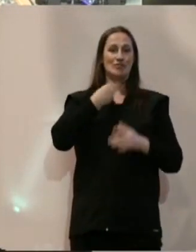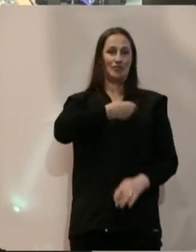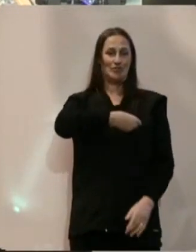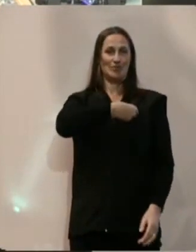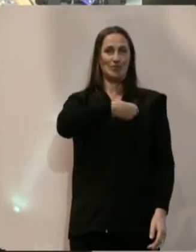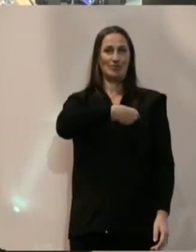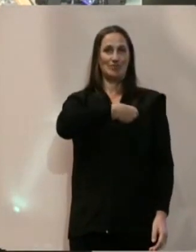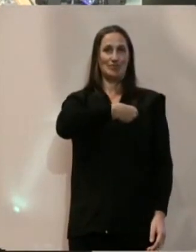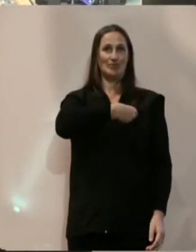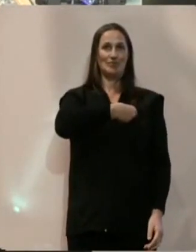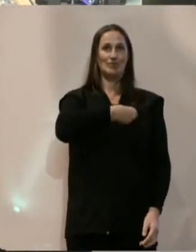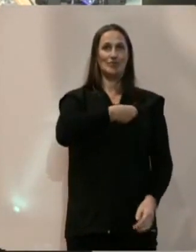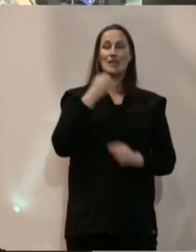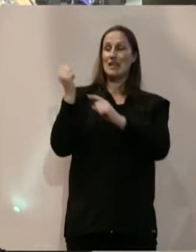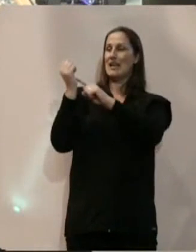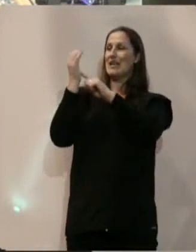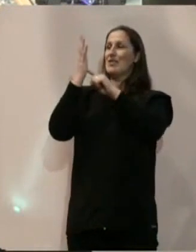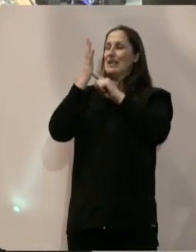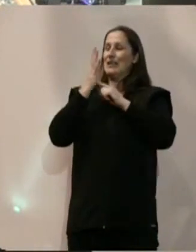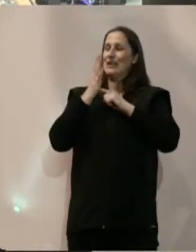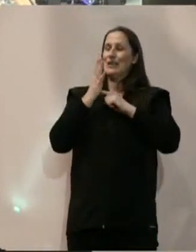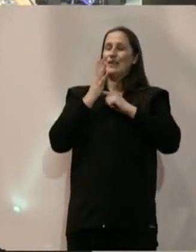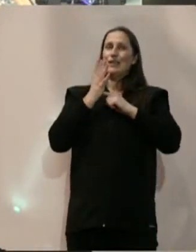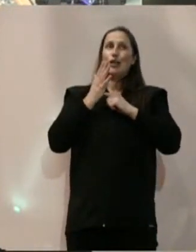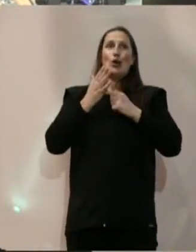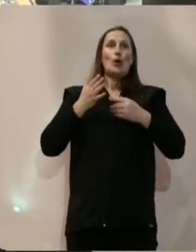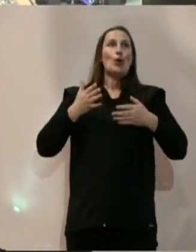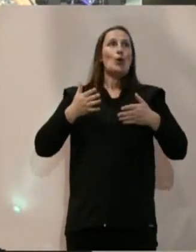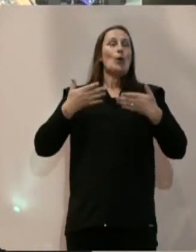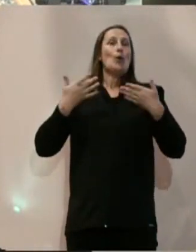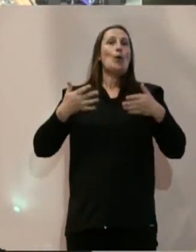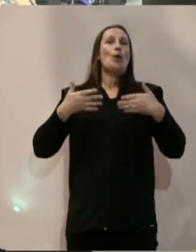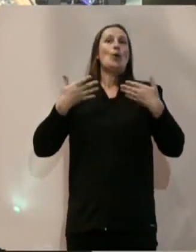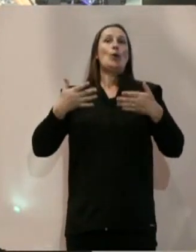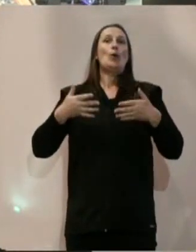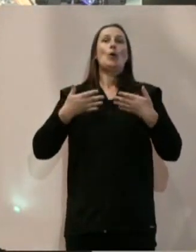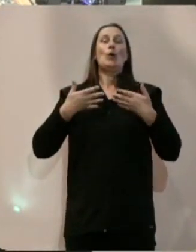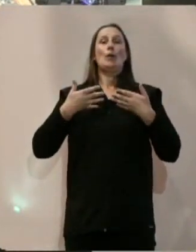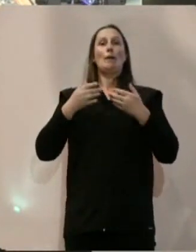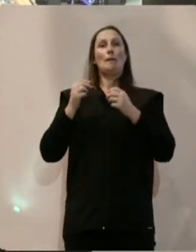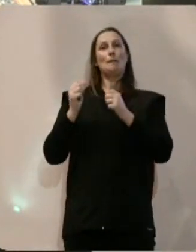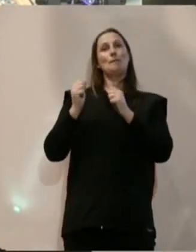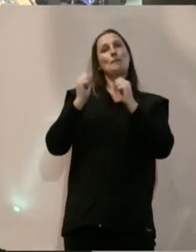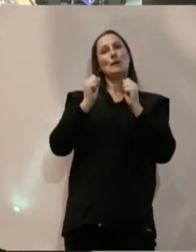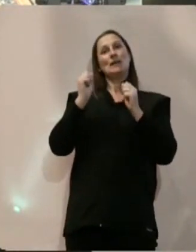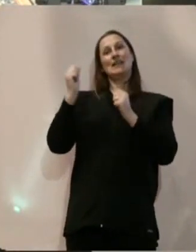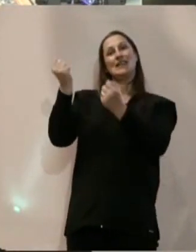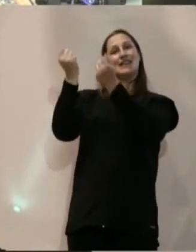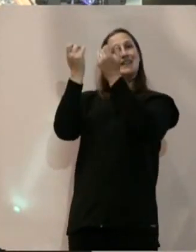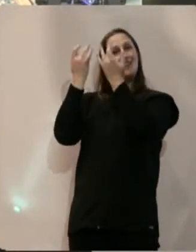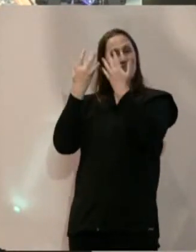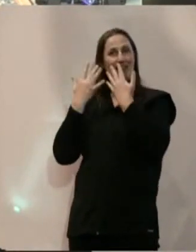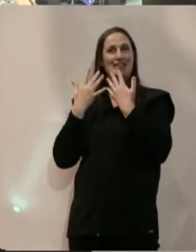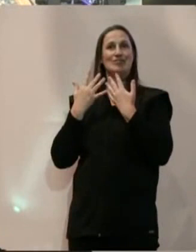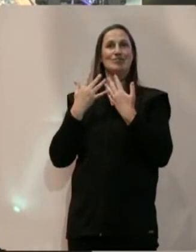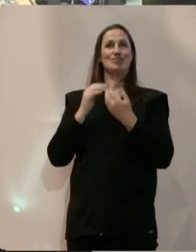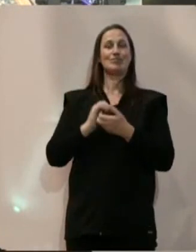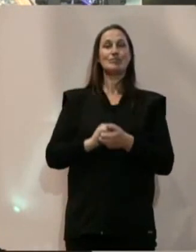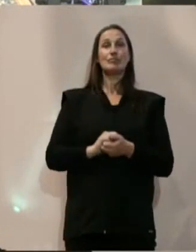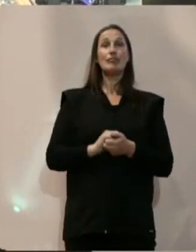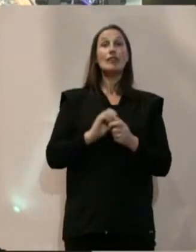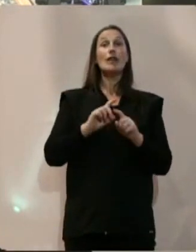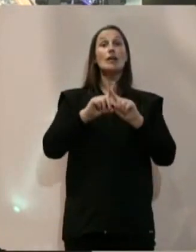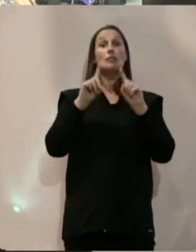vida. E essa revelação é que nos alimenta, que nos motiva, que nos dá poder e graça. Mas também vimos que